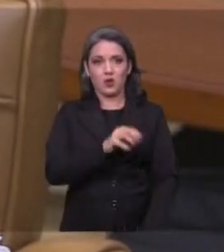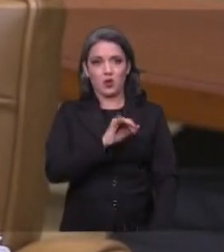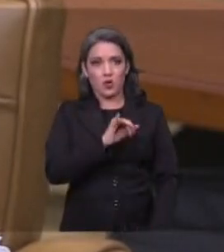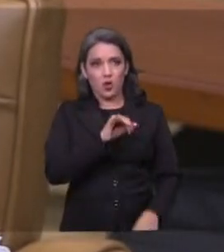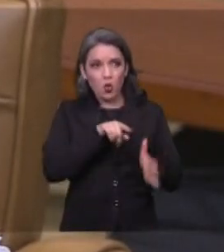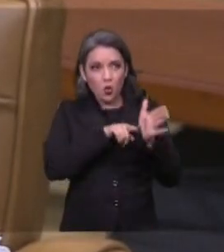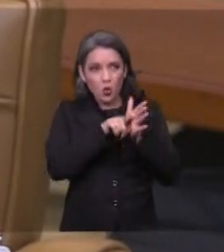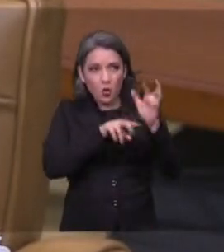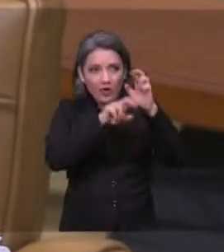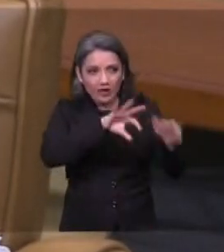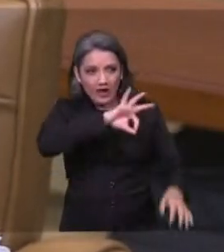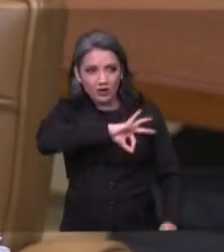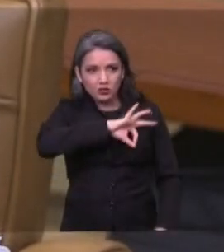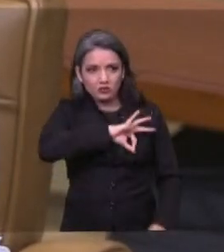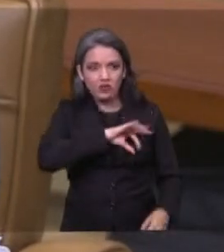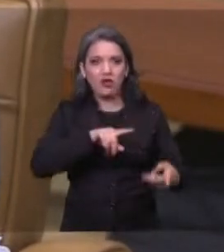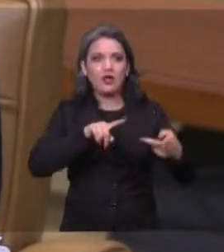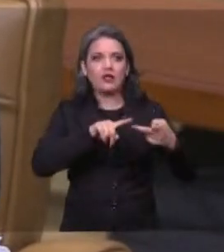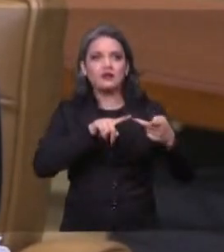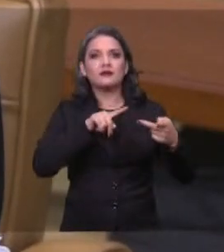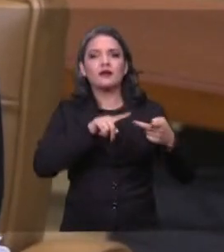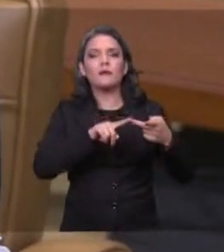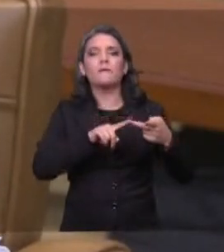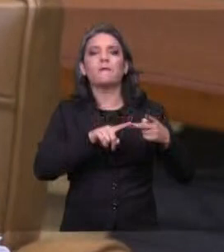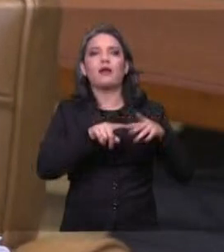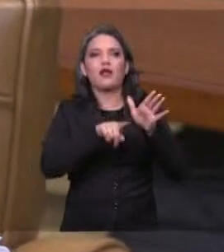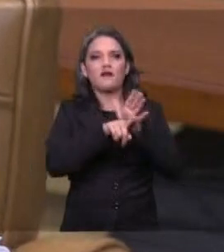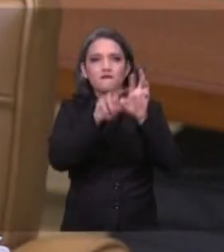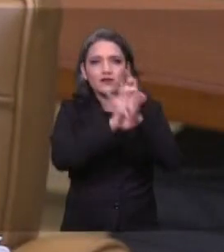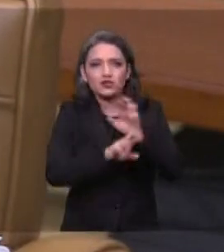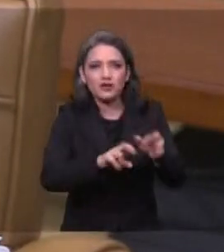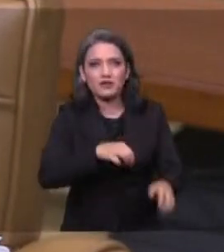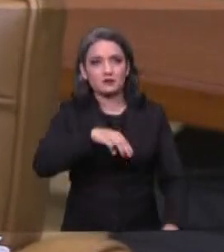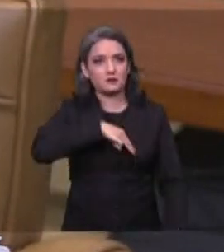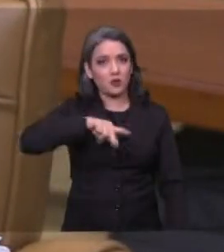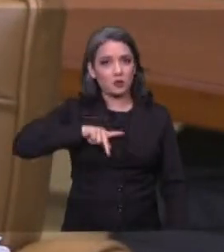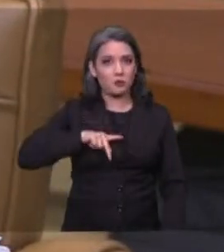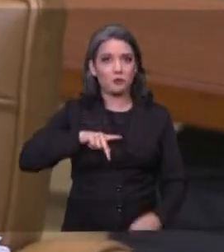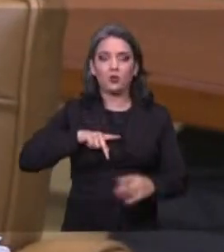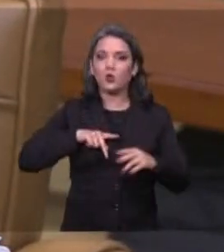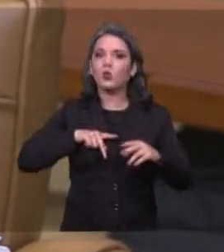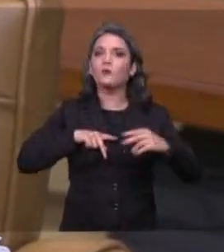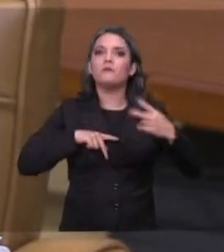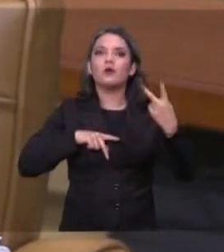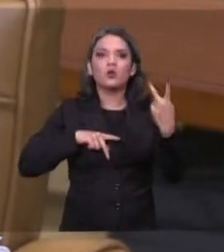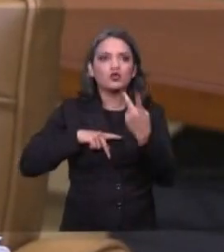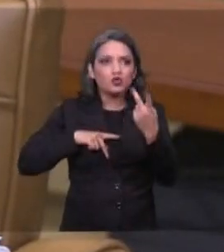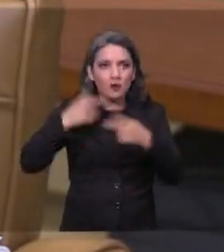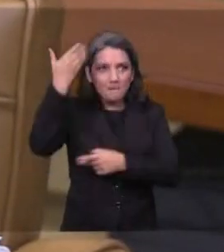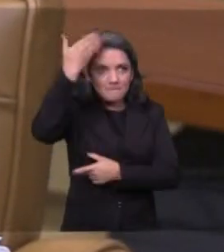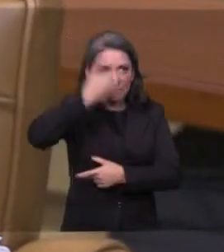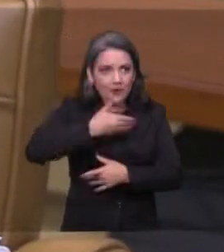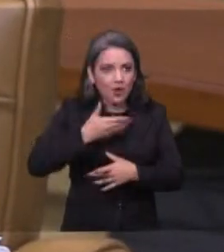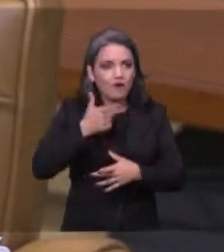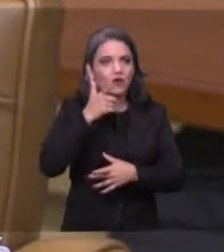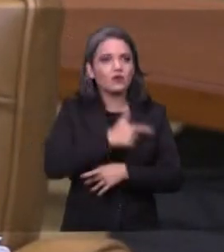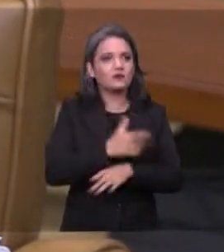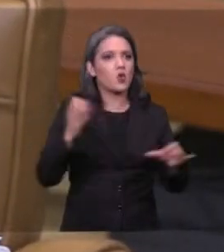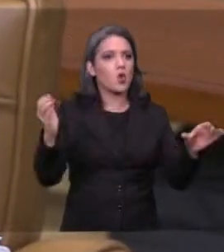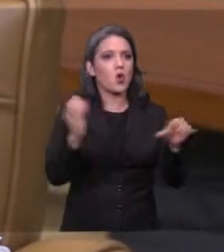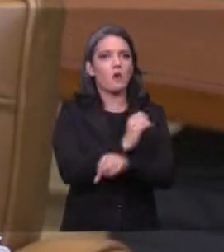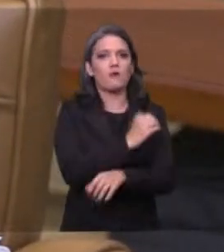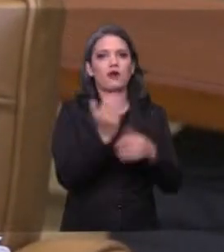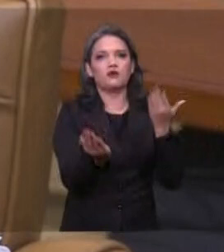o procedimento de investigação criminal integral, deve acompanhar a denúncia, ou, no caso da queixa, o inquérito integral